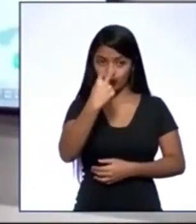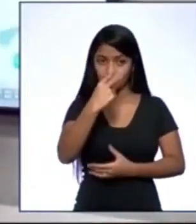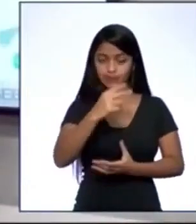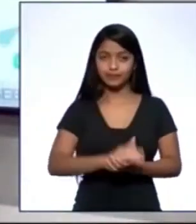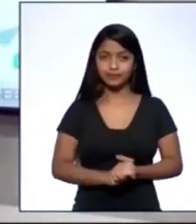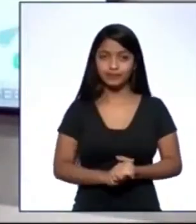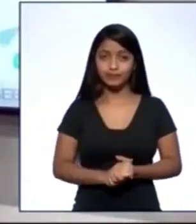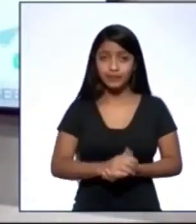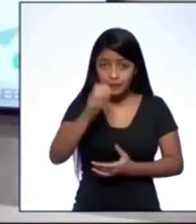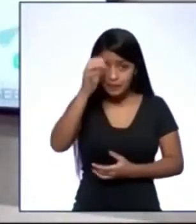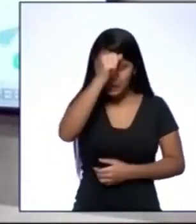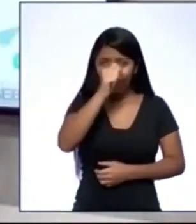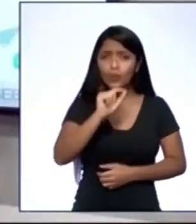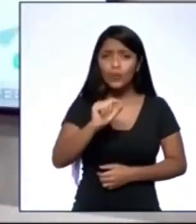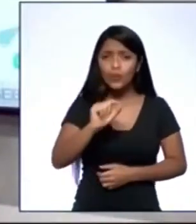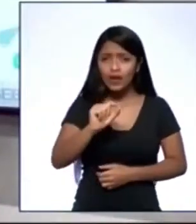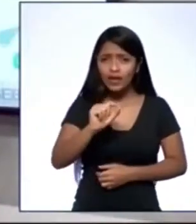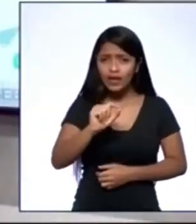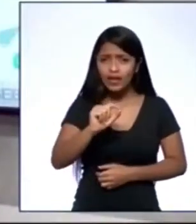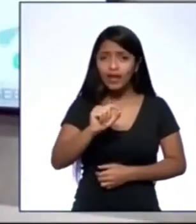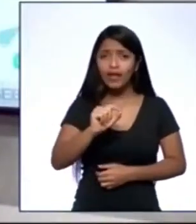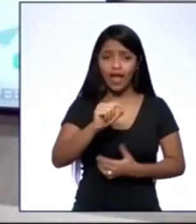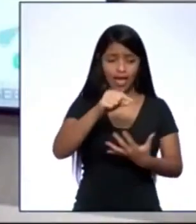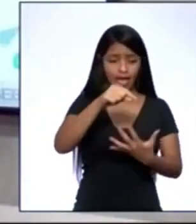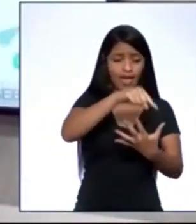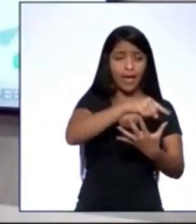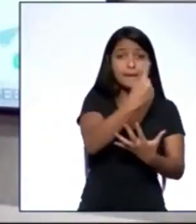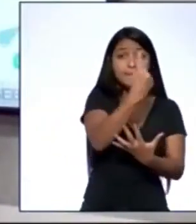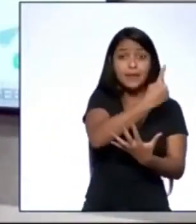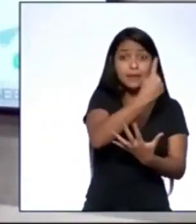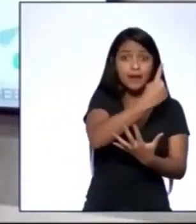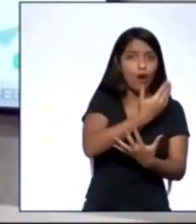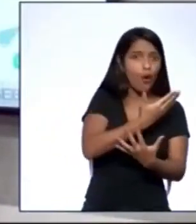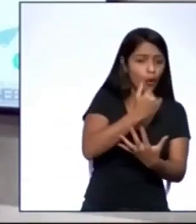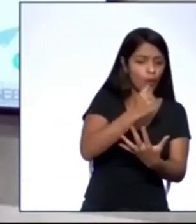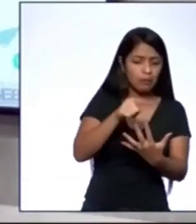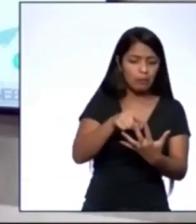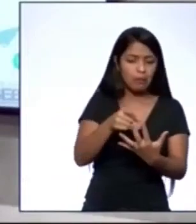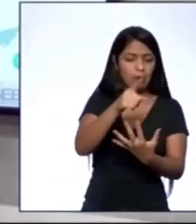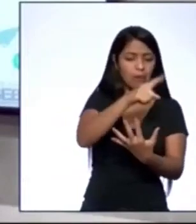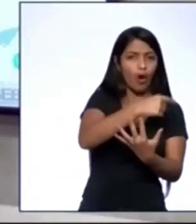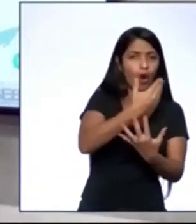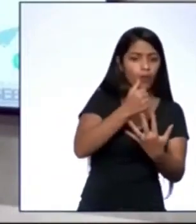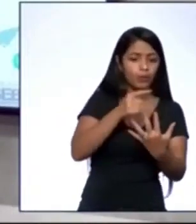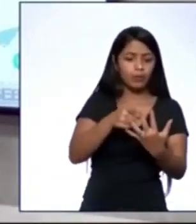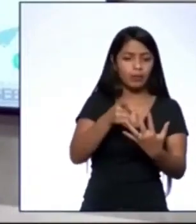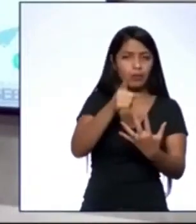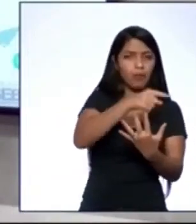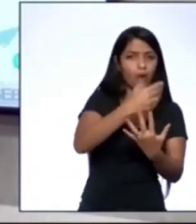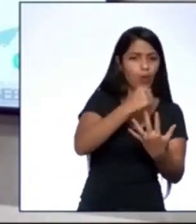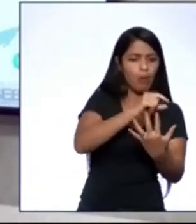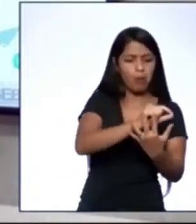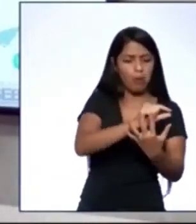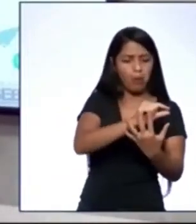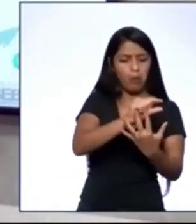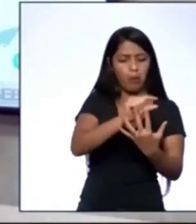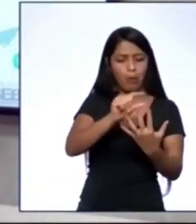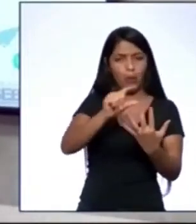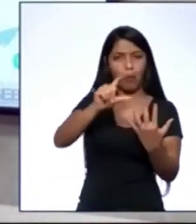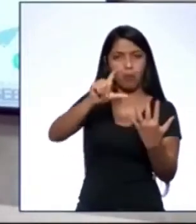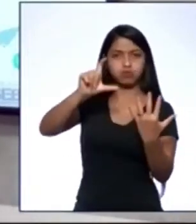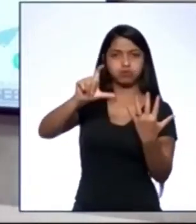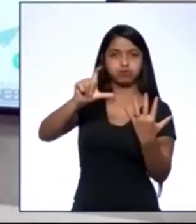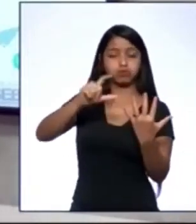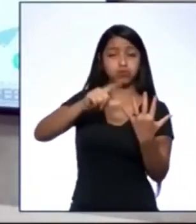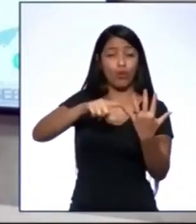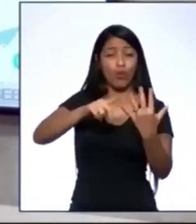O que você aprendeu? Acumula de maneira crescente no produtor. Então, se o